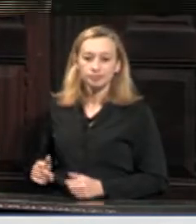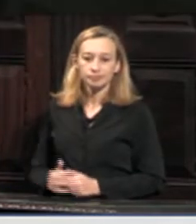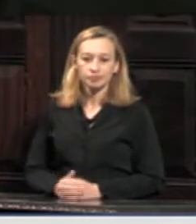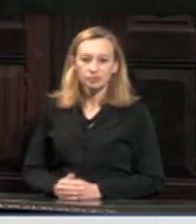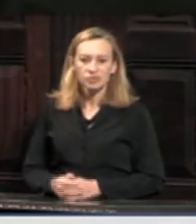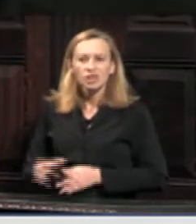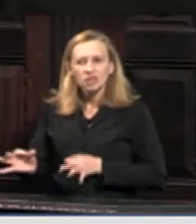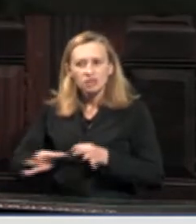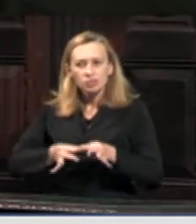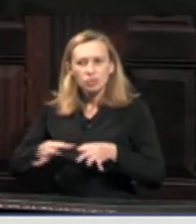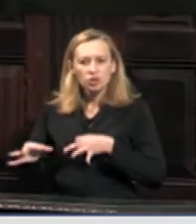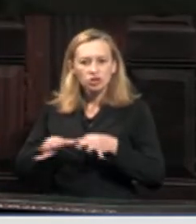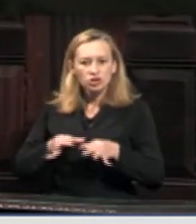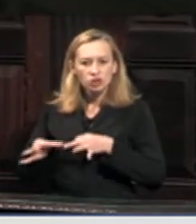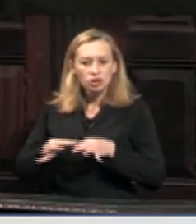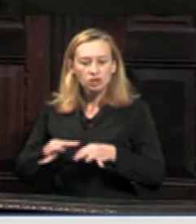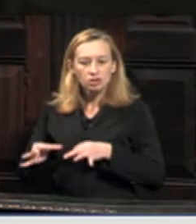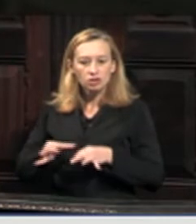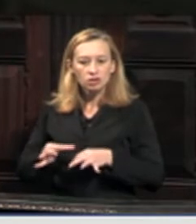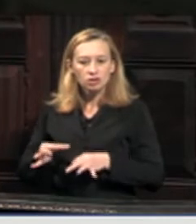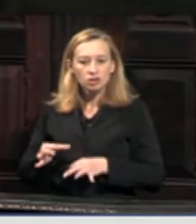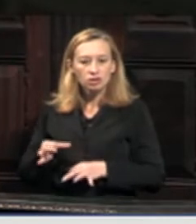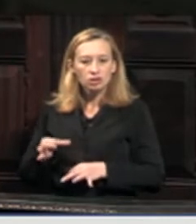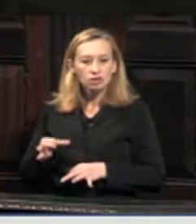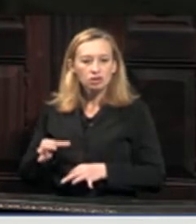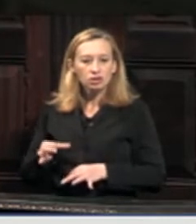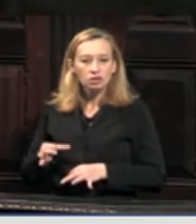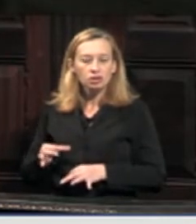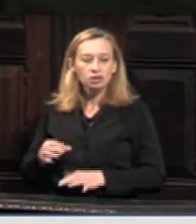esse projeto do deputado Dionísio Lins e Chiquinho da Mangueira,